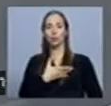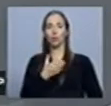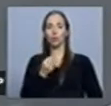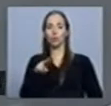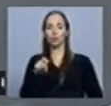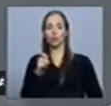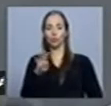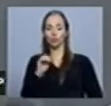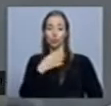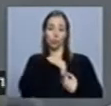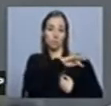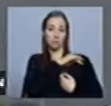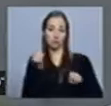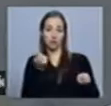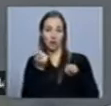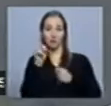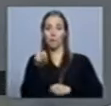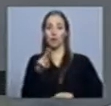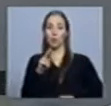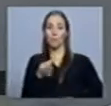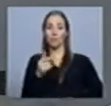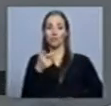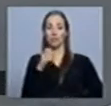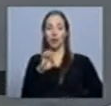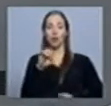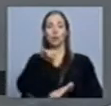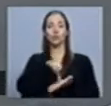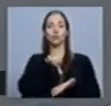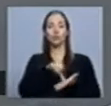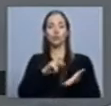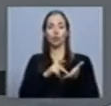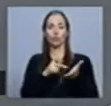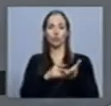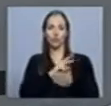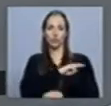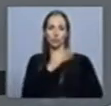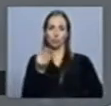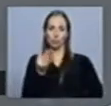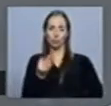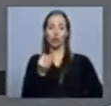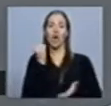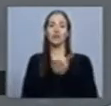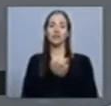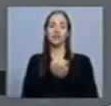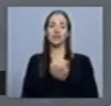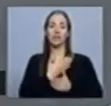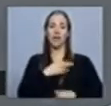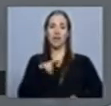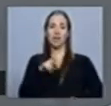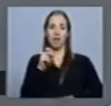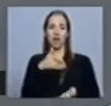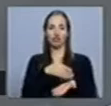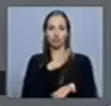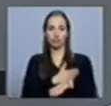polos na UPTEC, no Centro de Tecnológico aqui da Universidade do Porto, e na agência DNA em Cascais. E eu faço